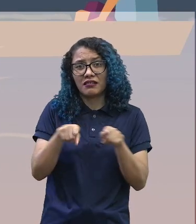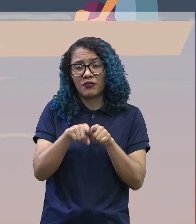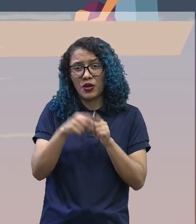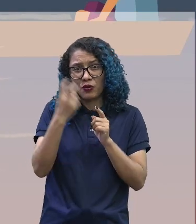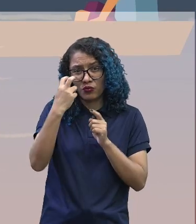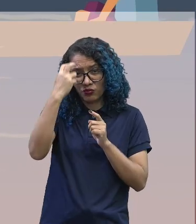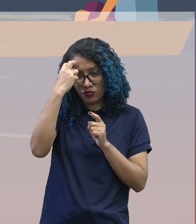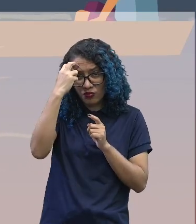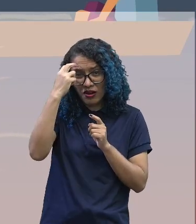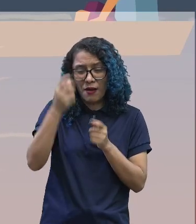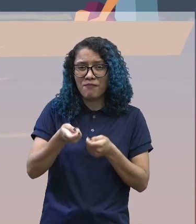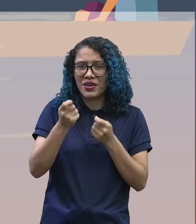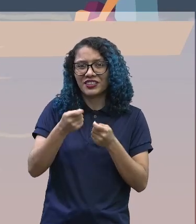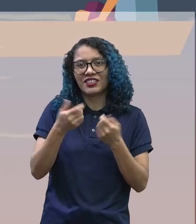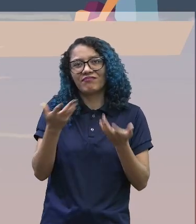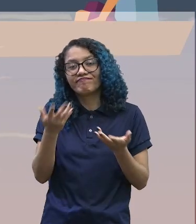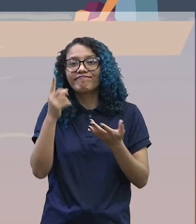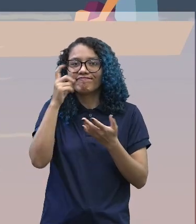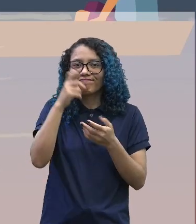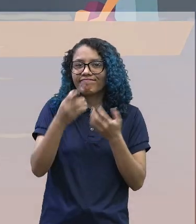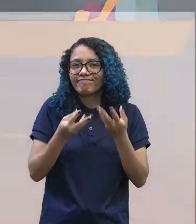lugar central.